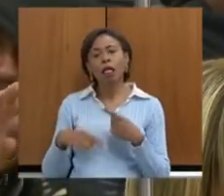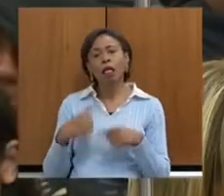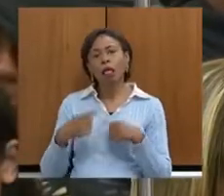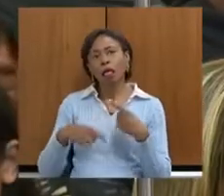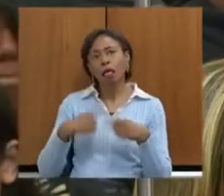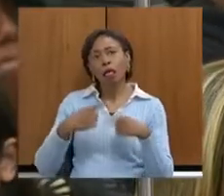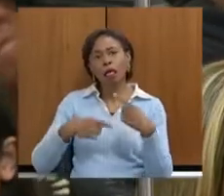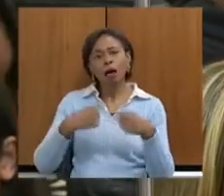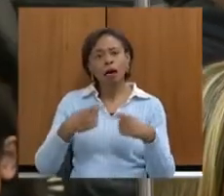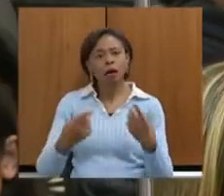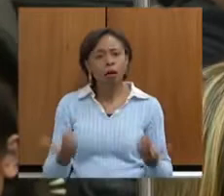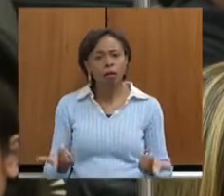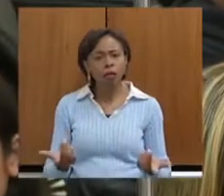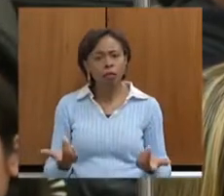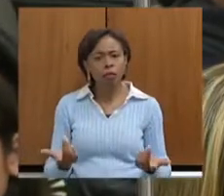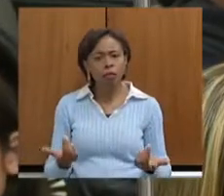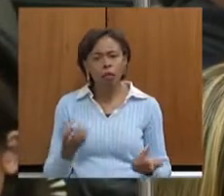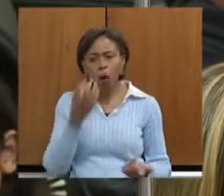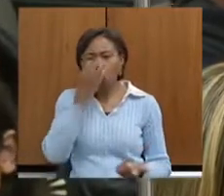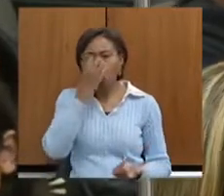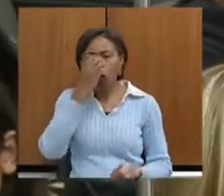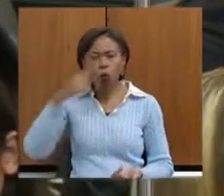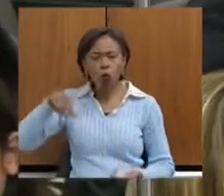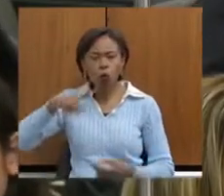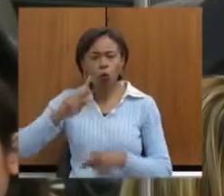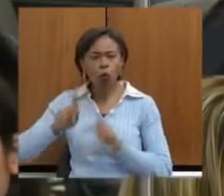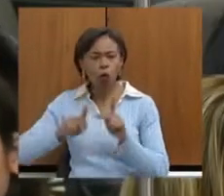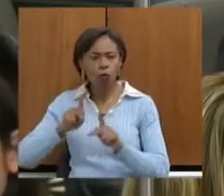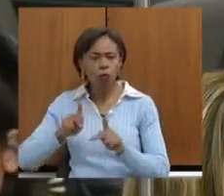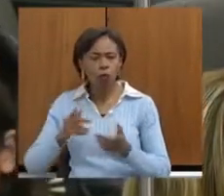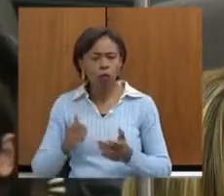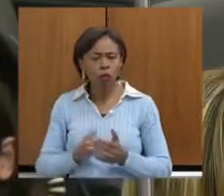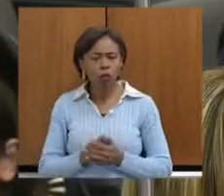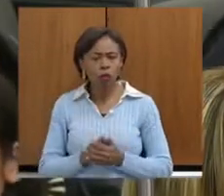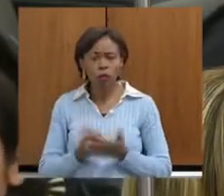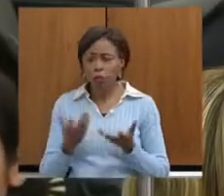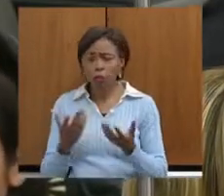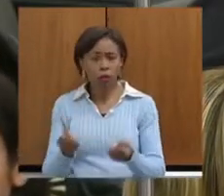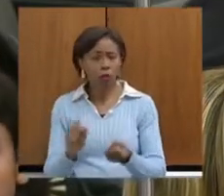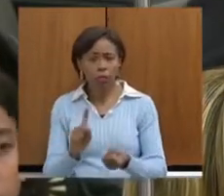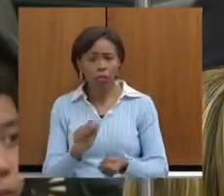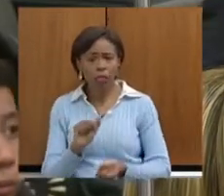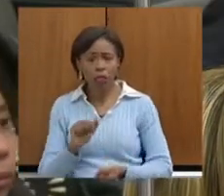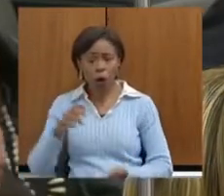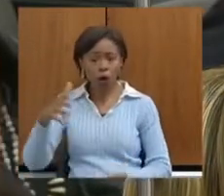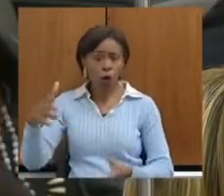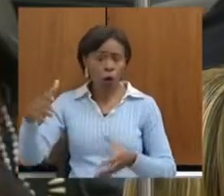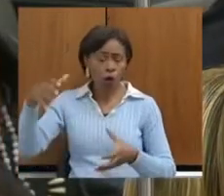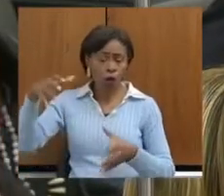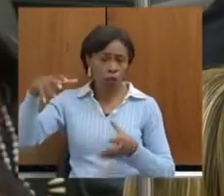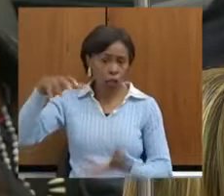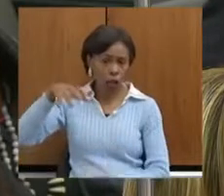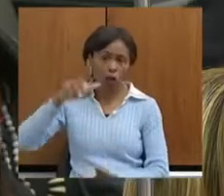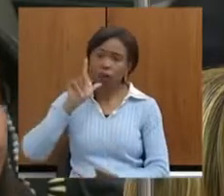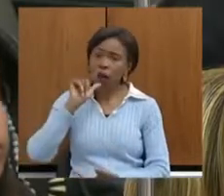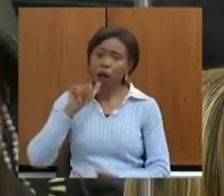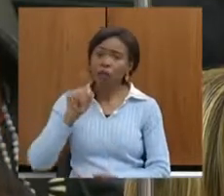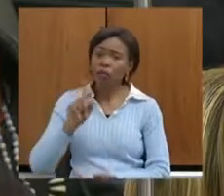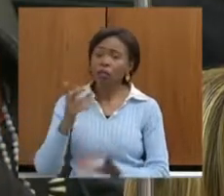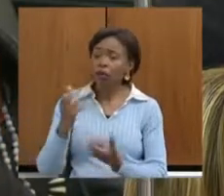e outra coisa aí o talão de água rejeitado só porque que a maioria nós população para aluguel